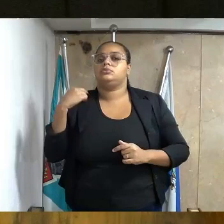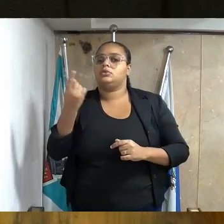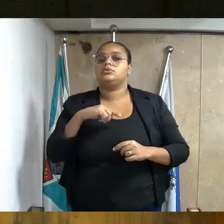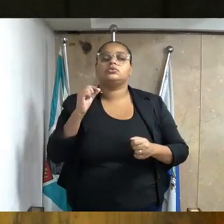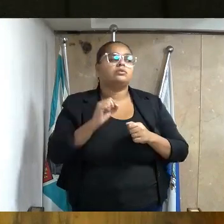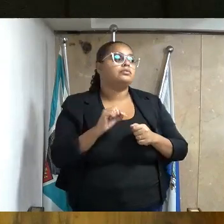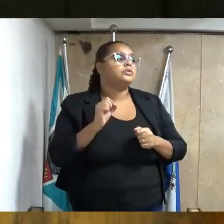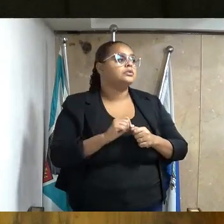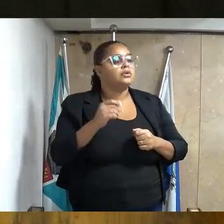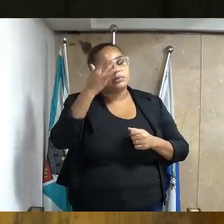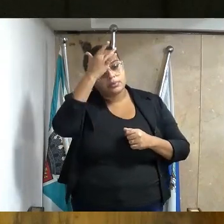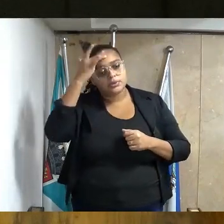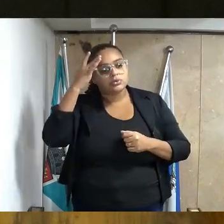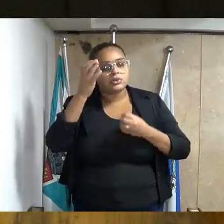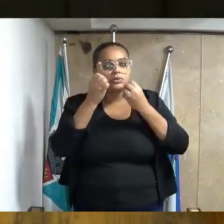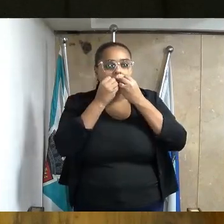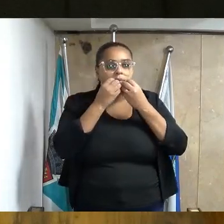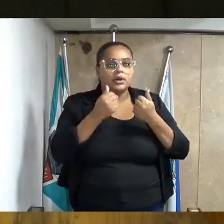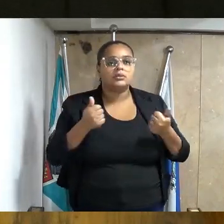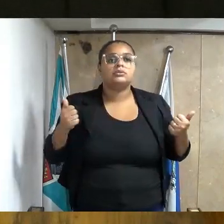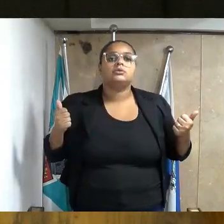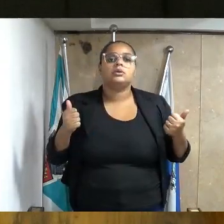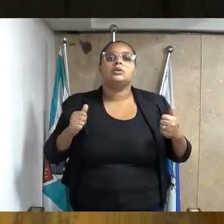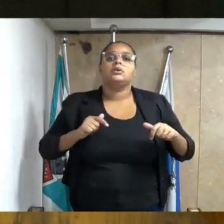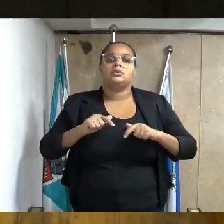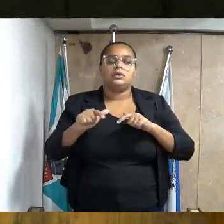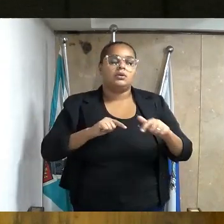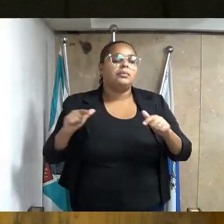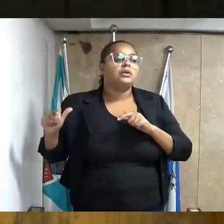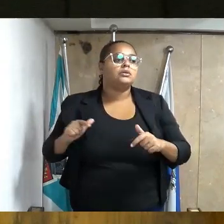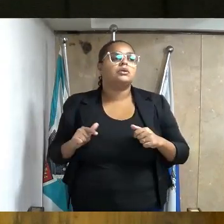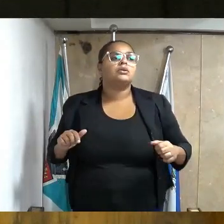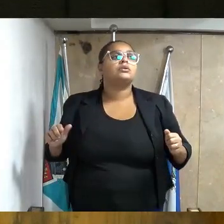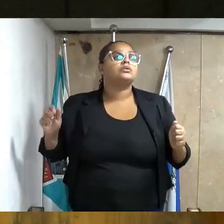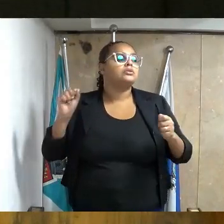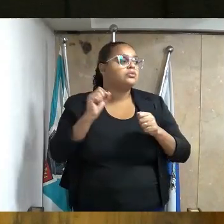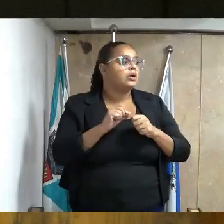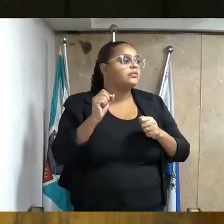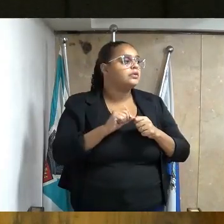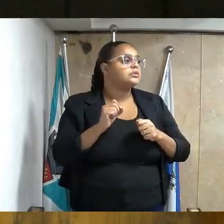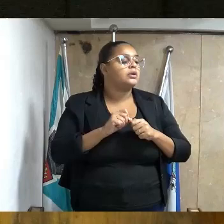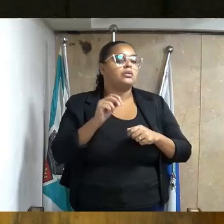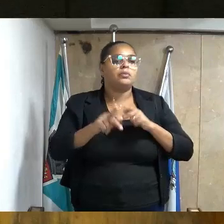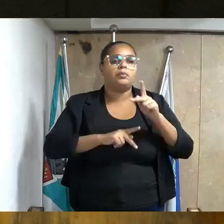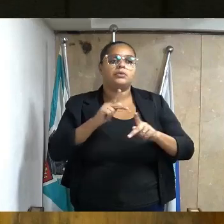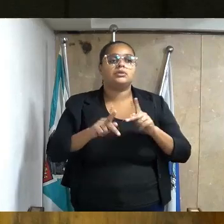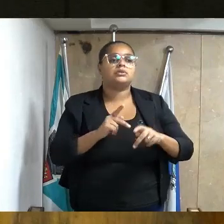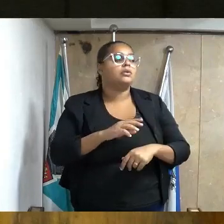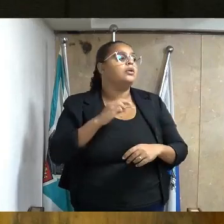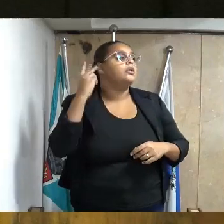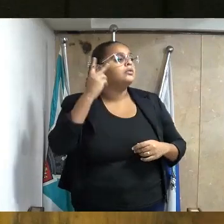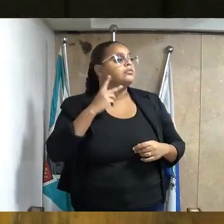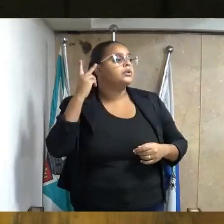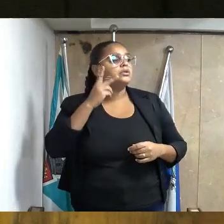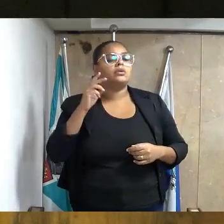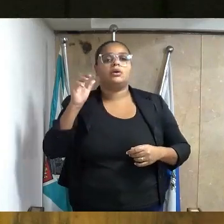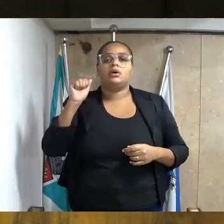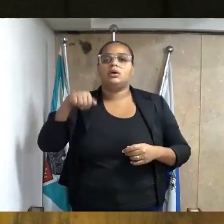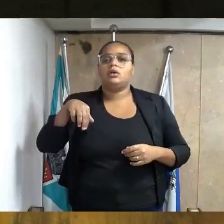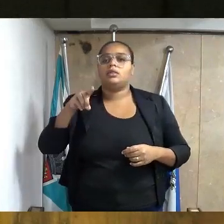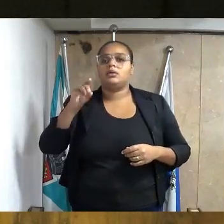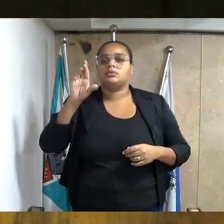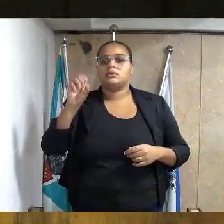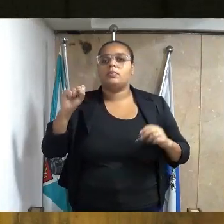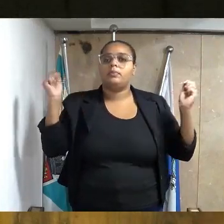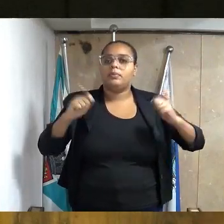porque o senhor é uma pessoa do bem, trabalhadora, e estava nos seus afazeres ao lado da população. Vereador Anderson, pode falar.